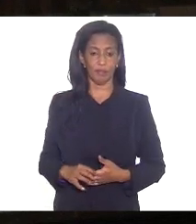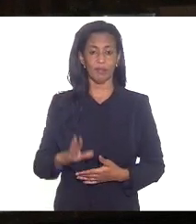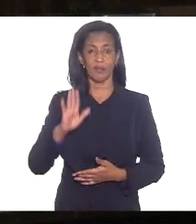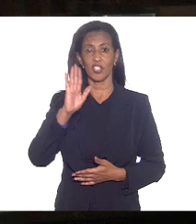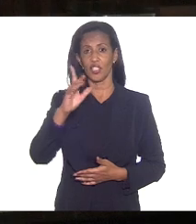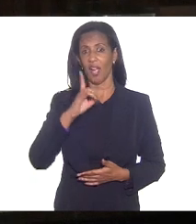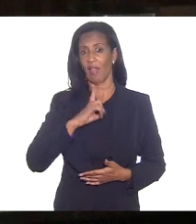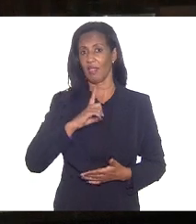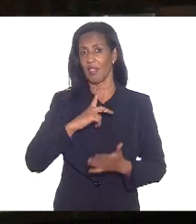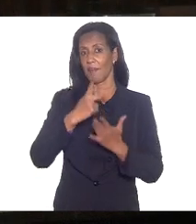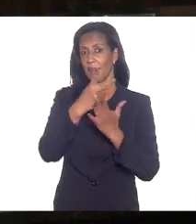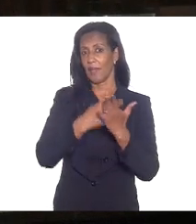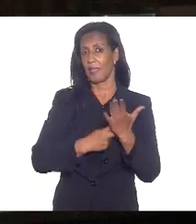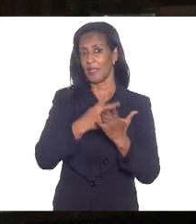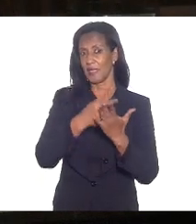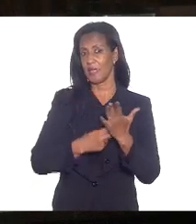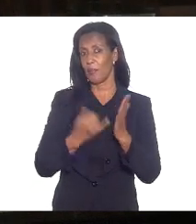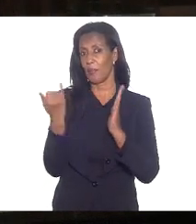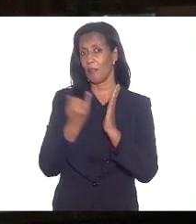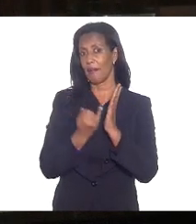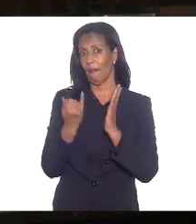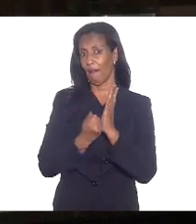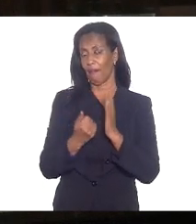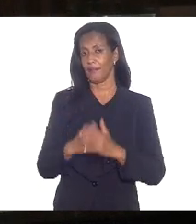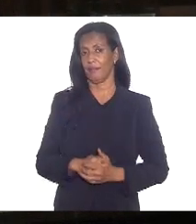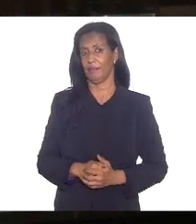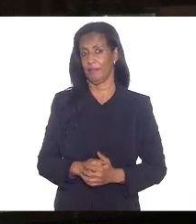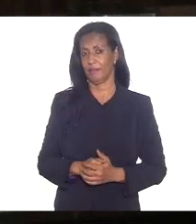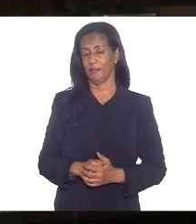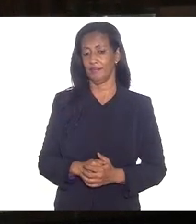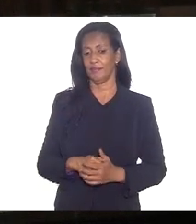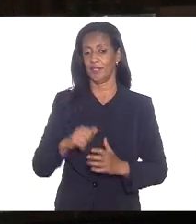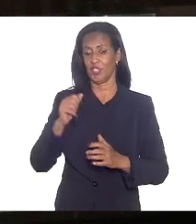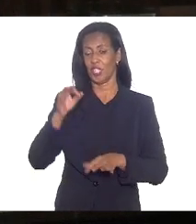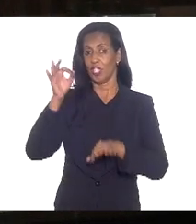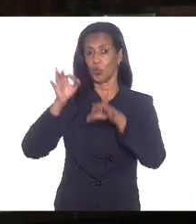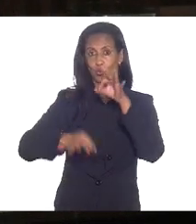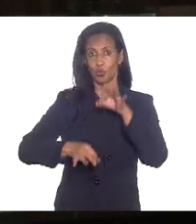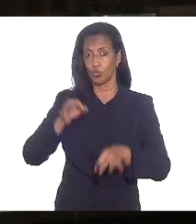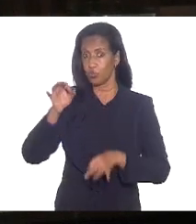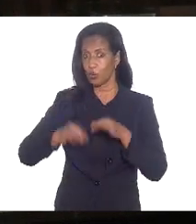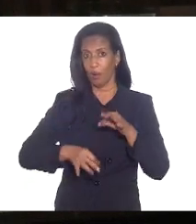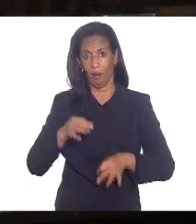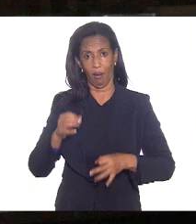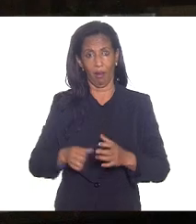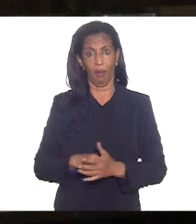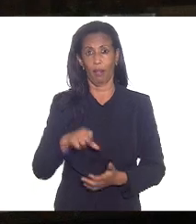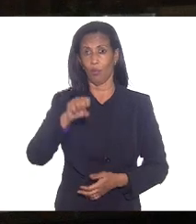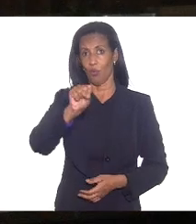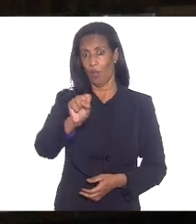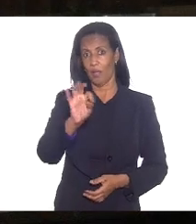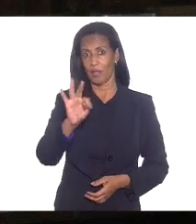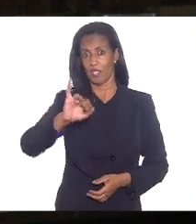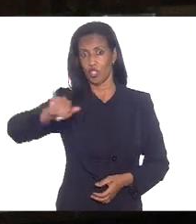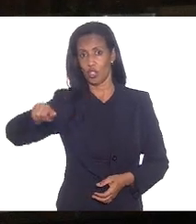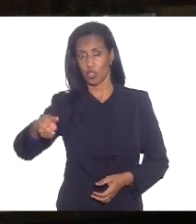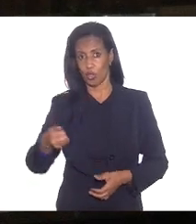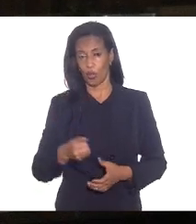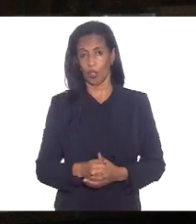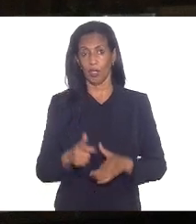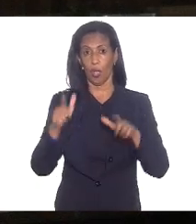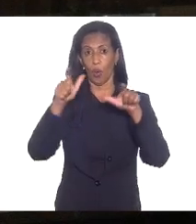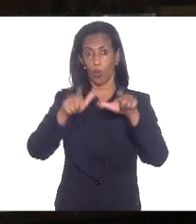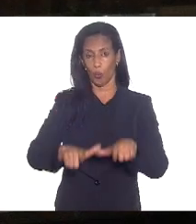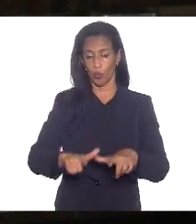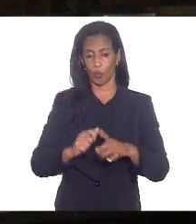tem parecer publicado, transitado e julgado no STJ,